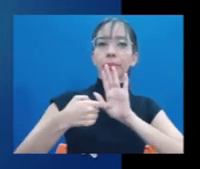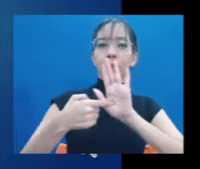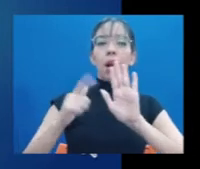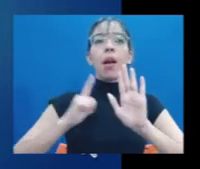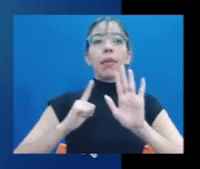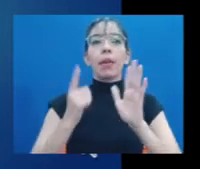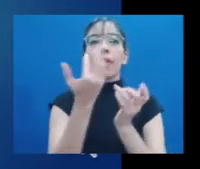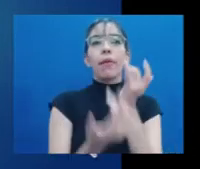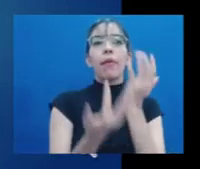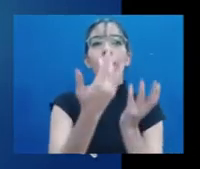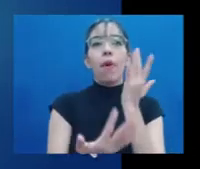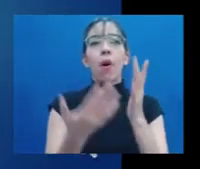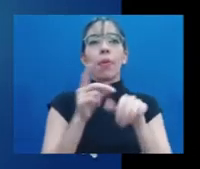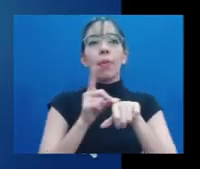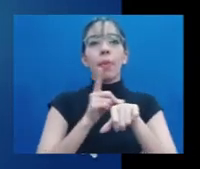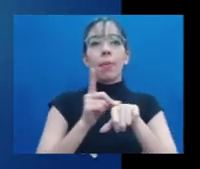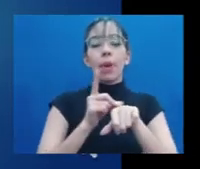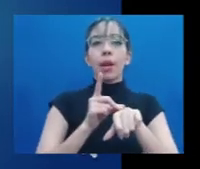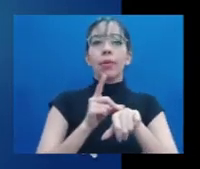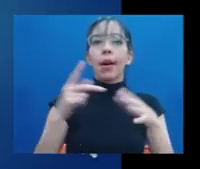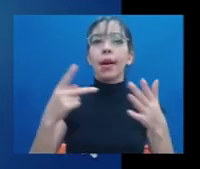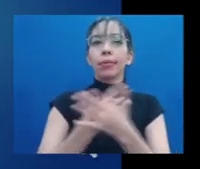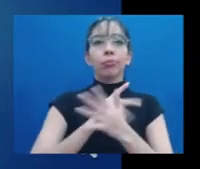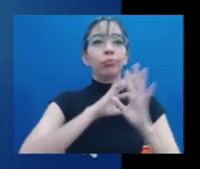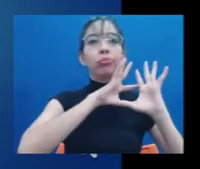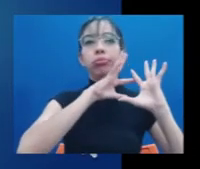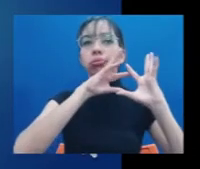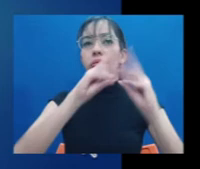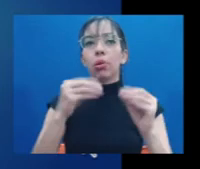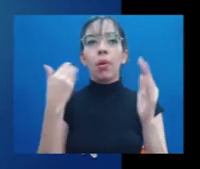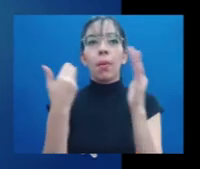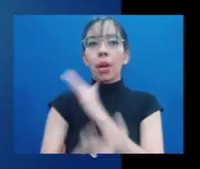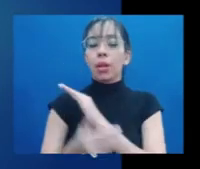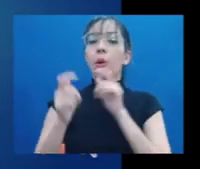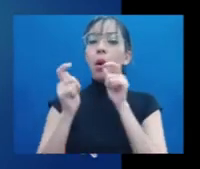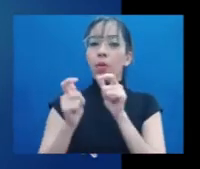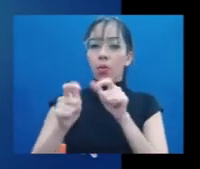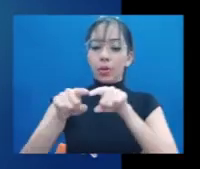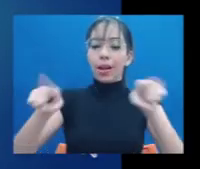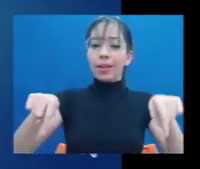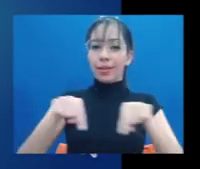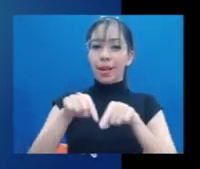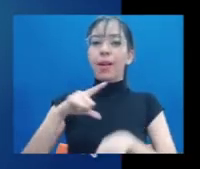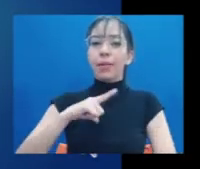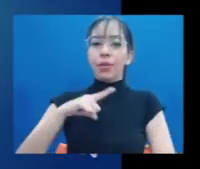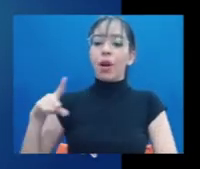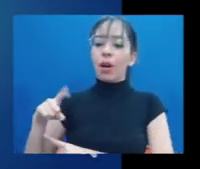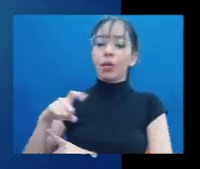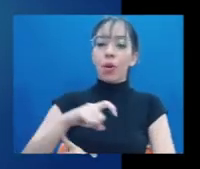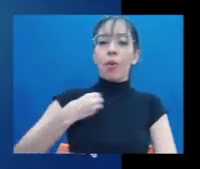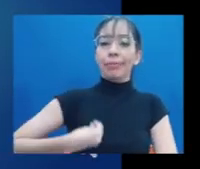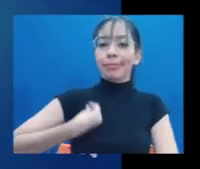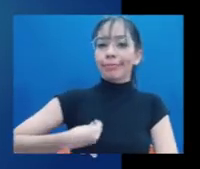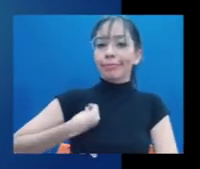Aqui vocês podem observar, né, o vulto do incêndio, que é uma destruição total, né, desse local aqui onde esses